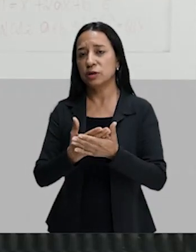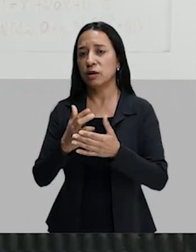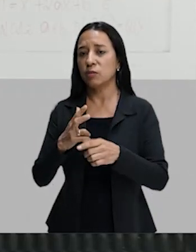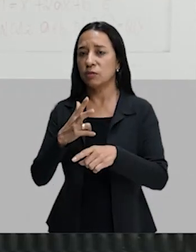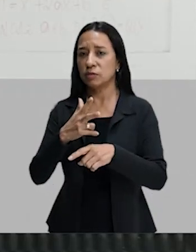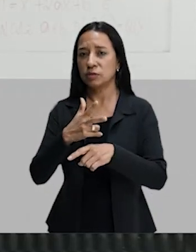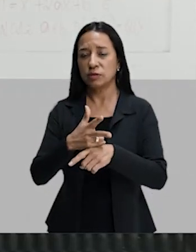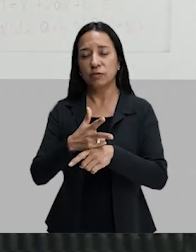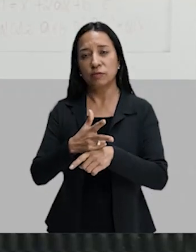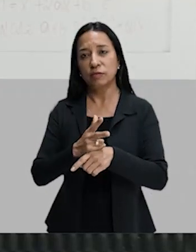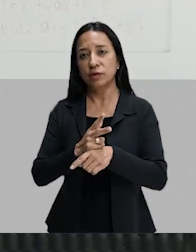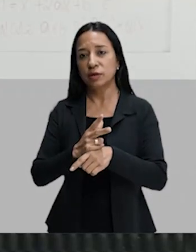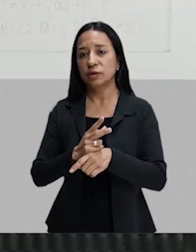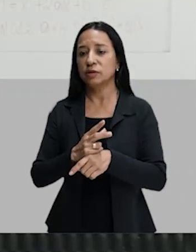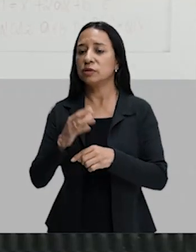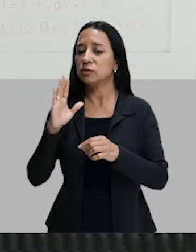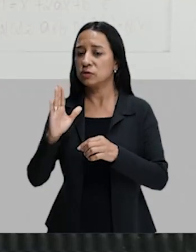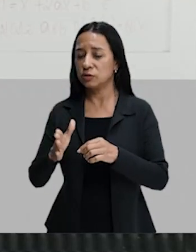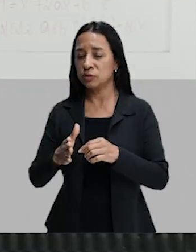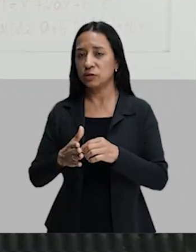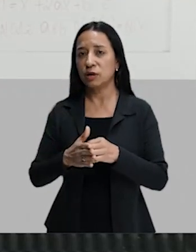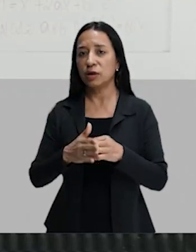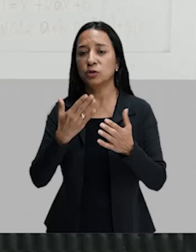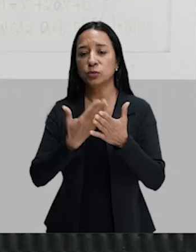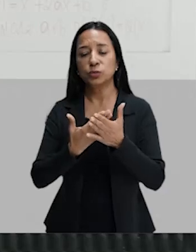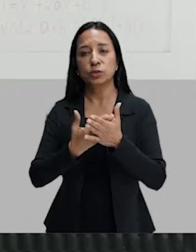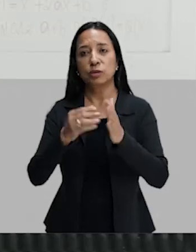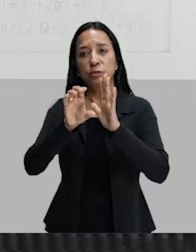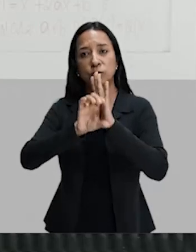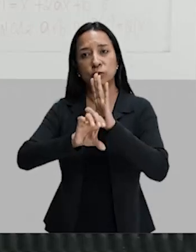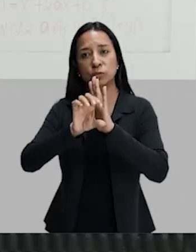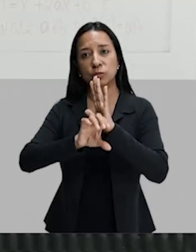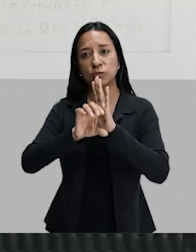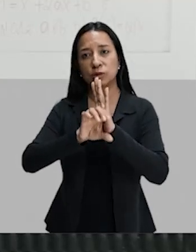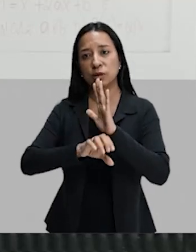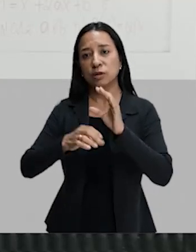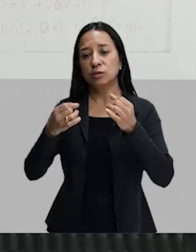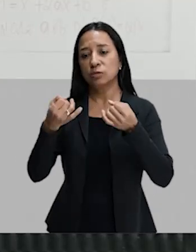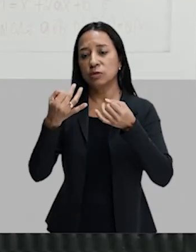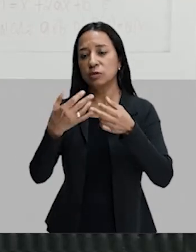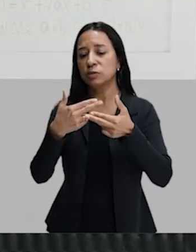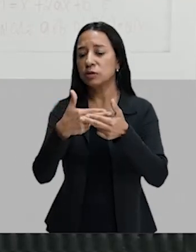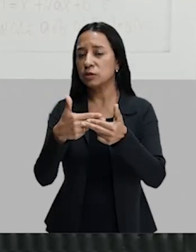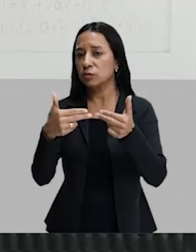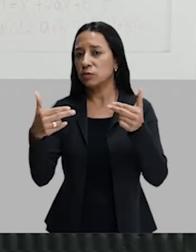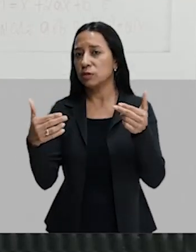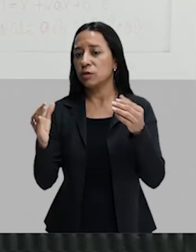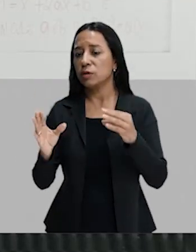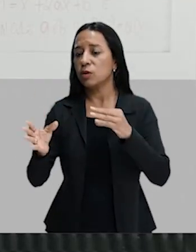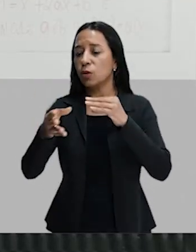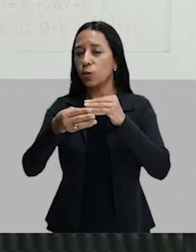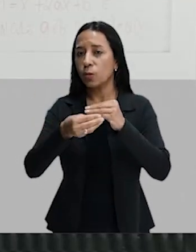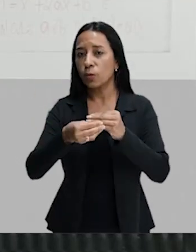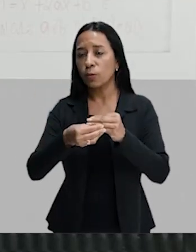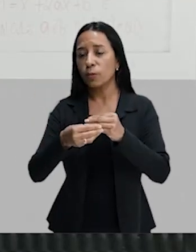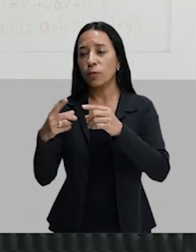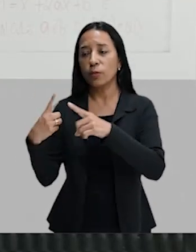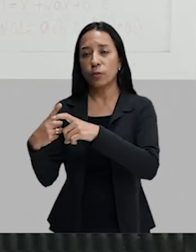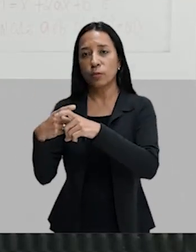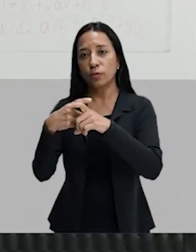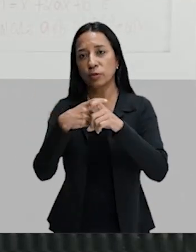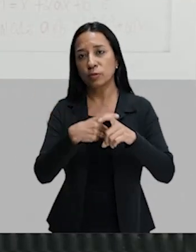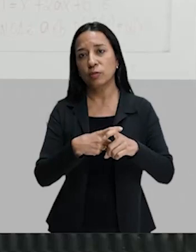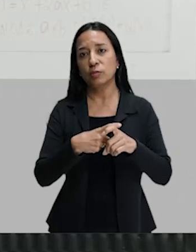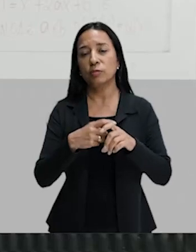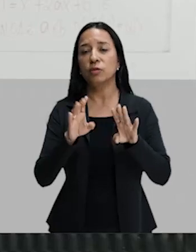né? Já falamos aí do conceito, já falamos aí dos elementos que compõem o polinômio, falamos